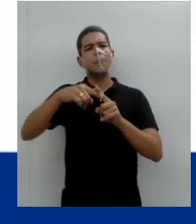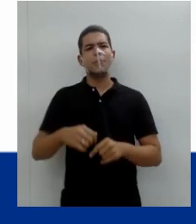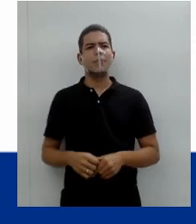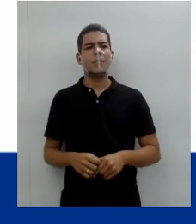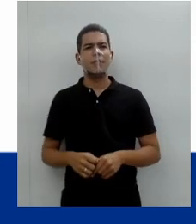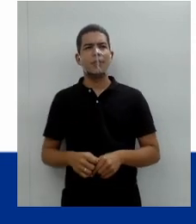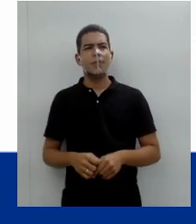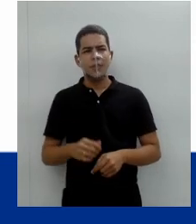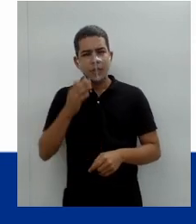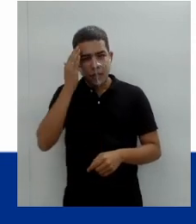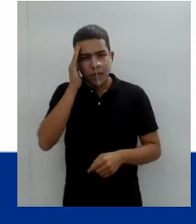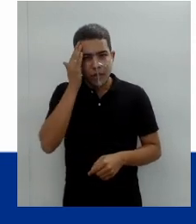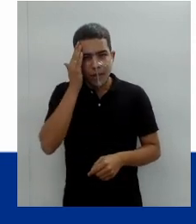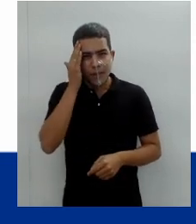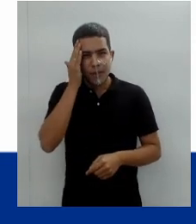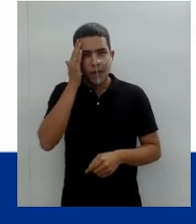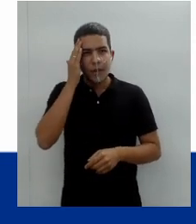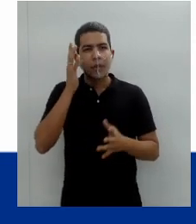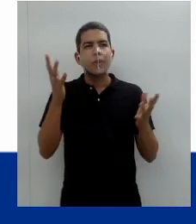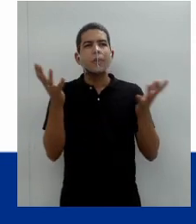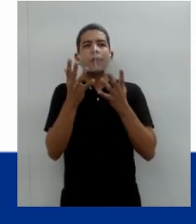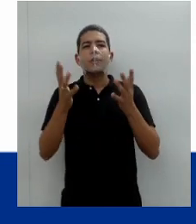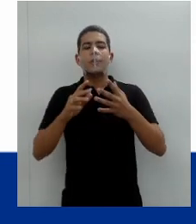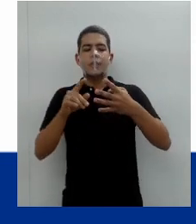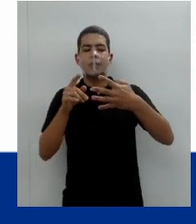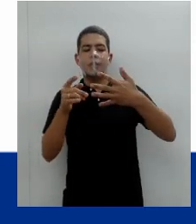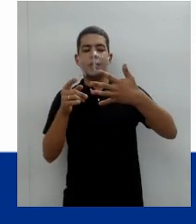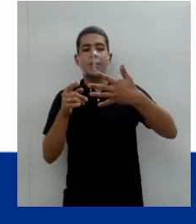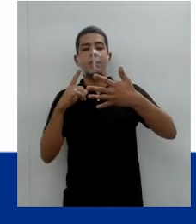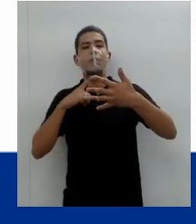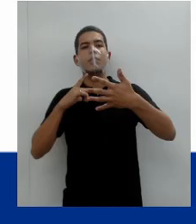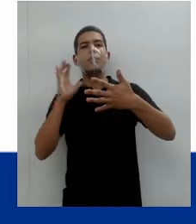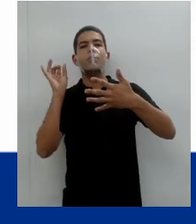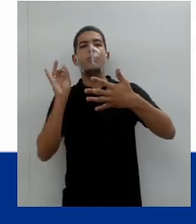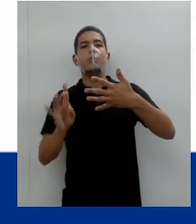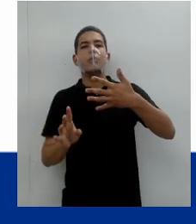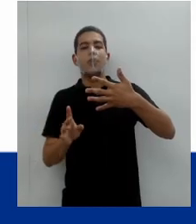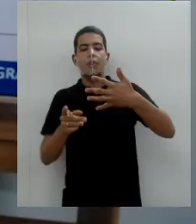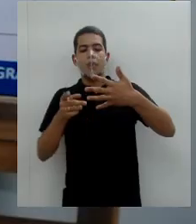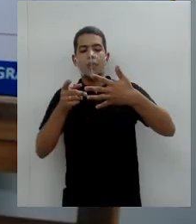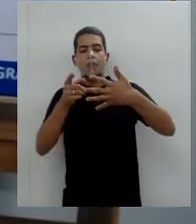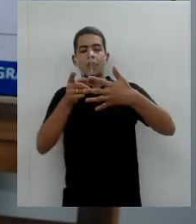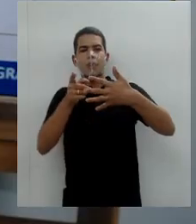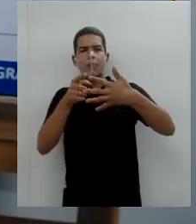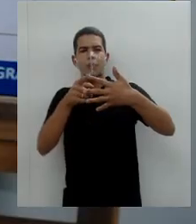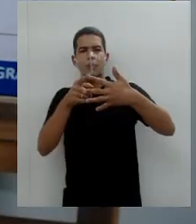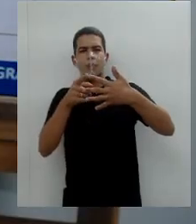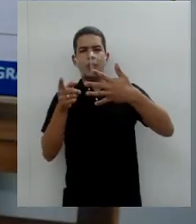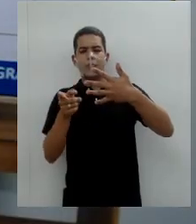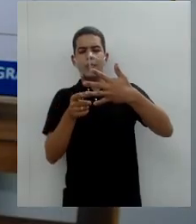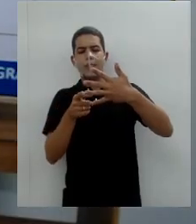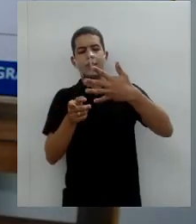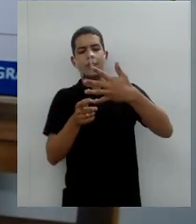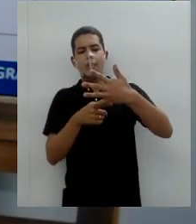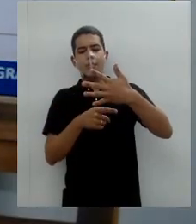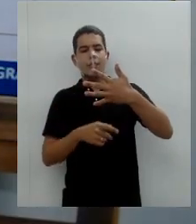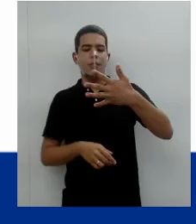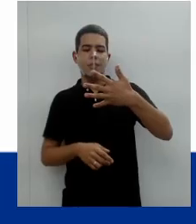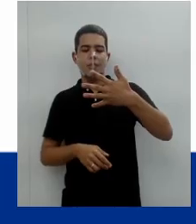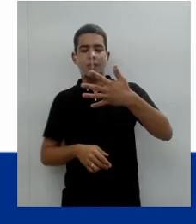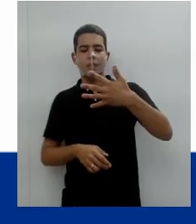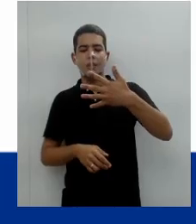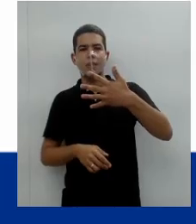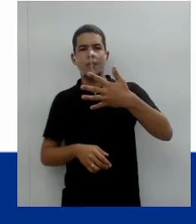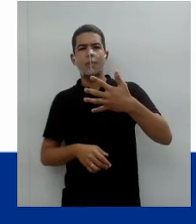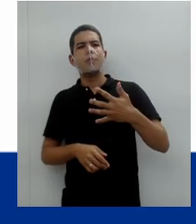positivo. Tu entendeu? E aí eu só tenho 3 alternativas agora. Para a gente finalizar a aula, observe, eu tenho